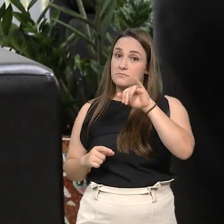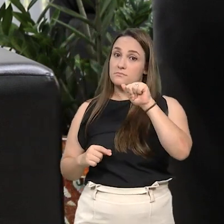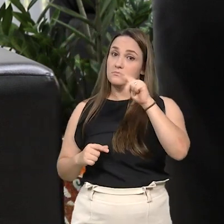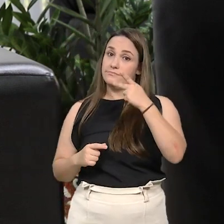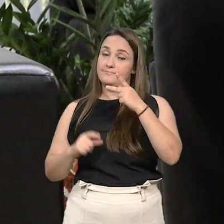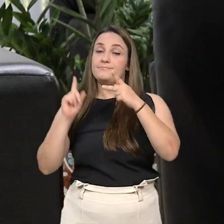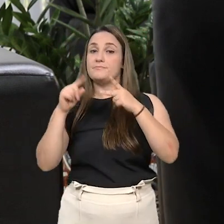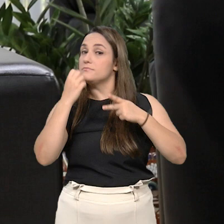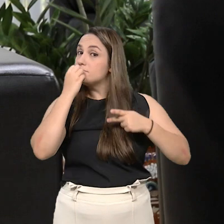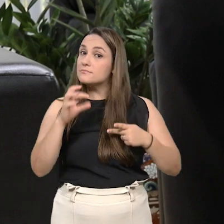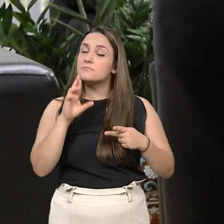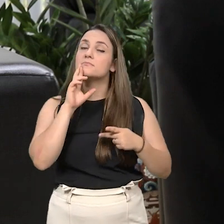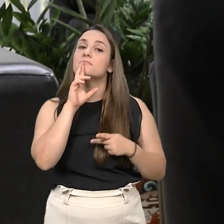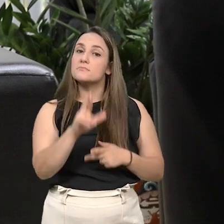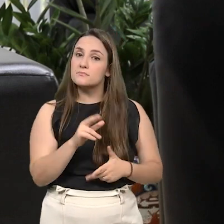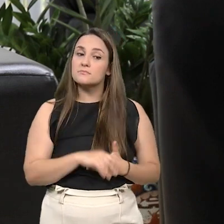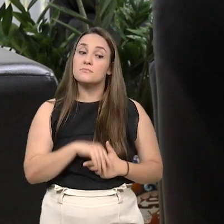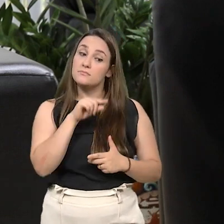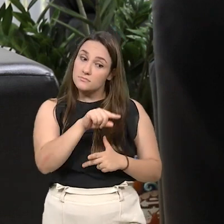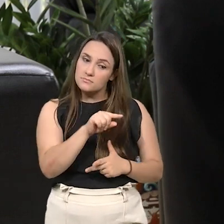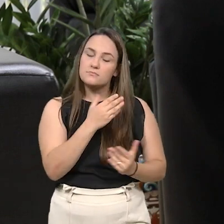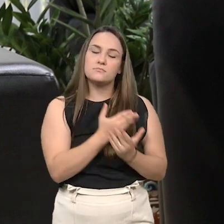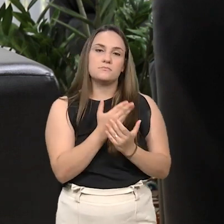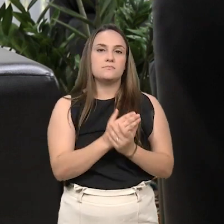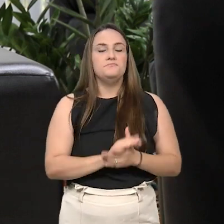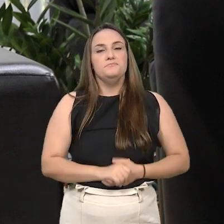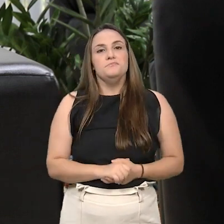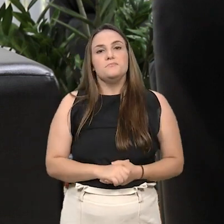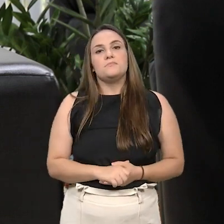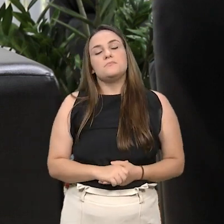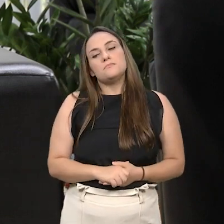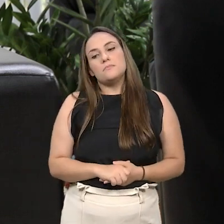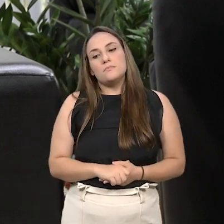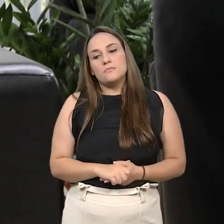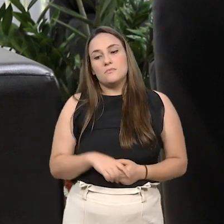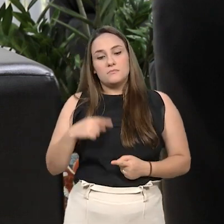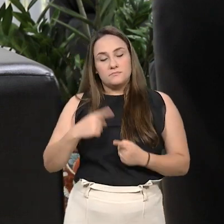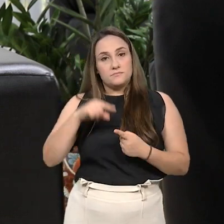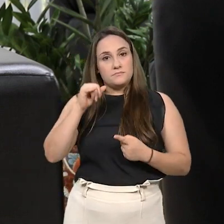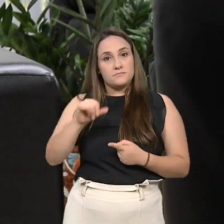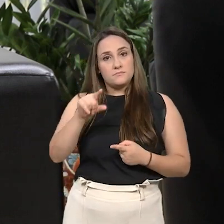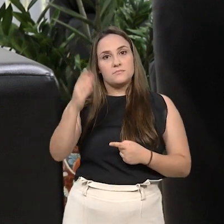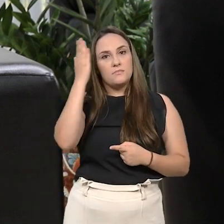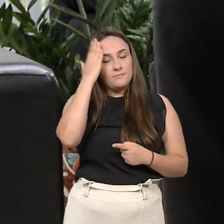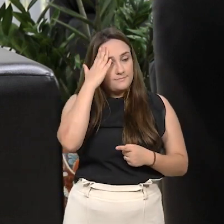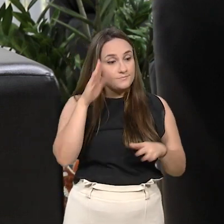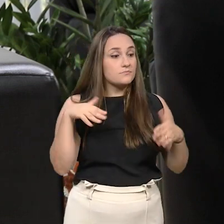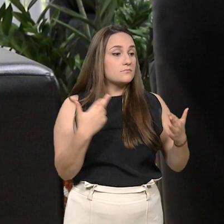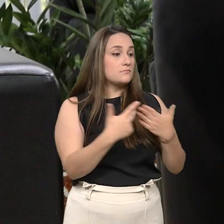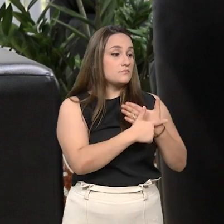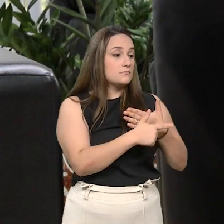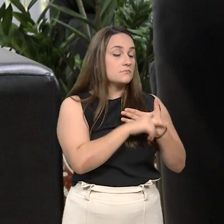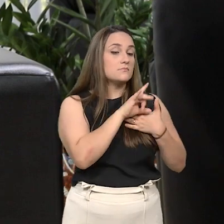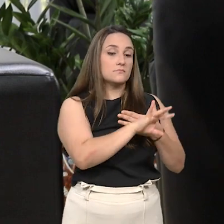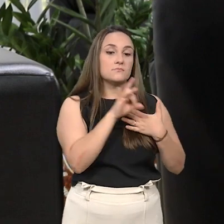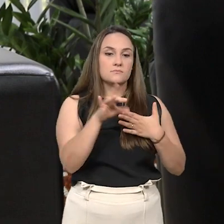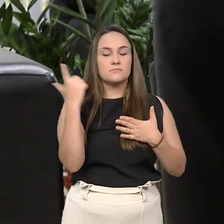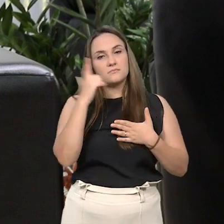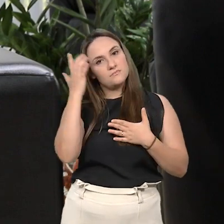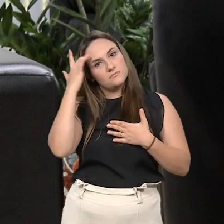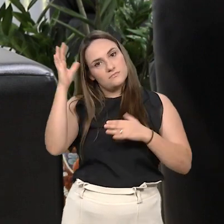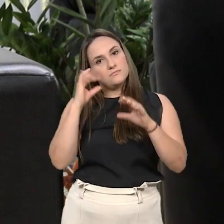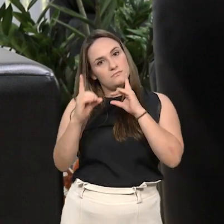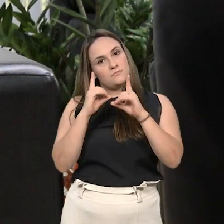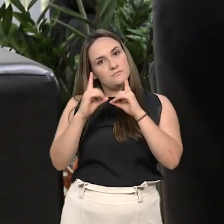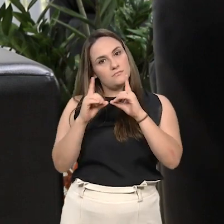são um resultado disso. Por que são um resultado disso? Porque a hora que você coloca claro qual é a função de cada um, você facilita a conversa, você facilita